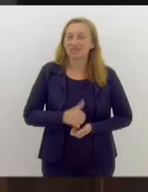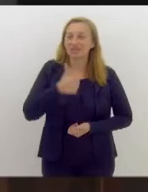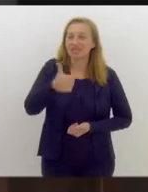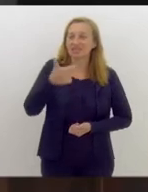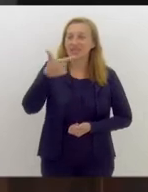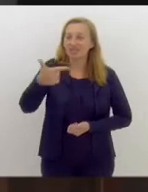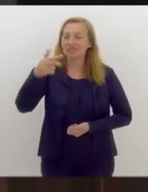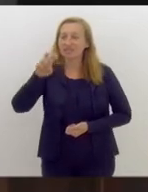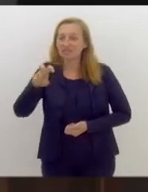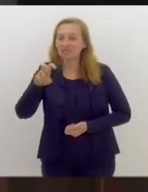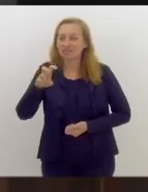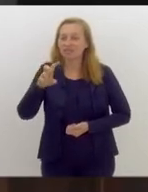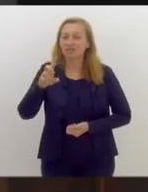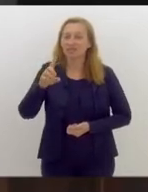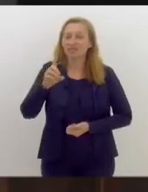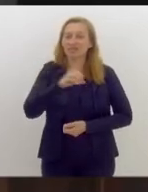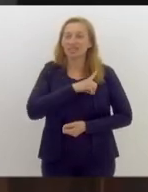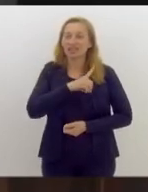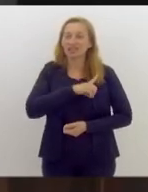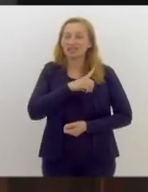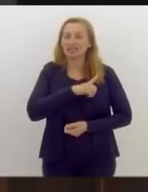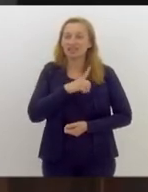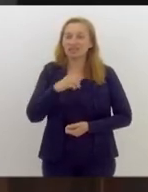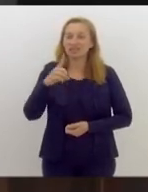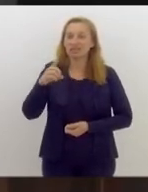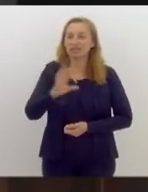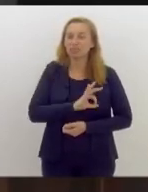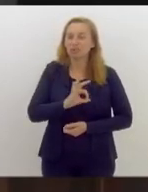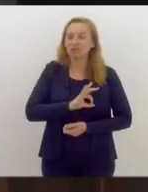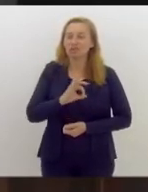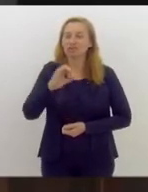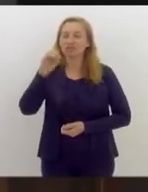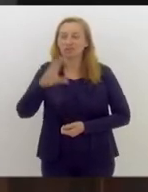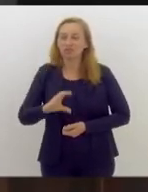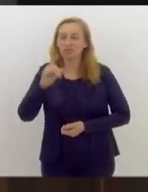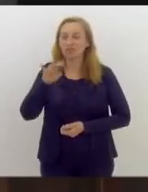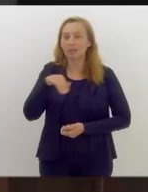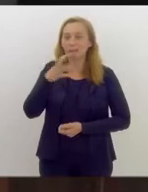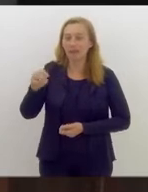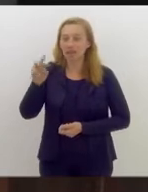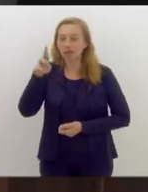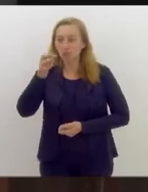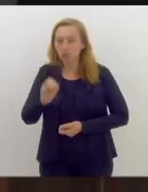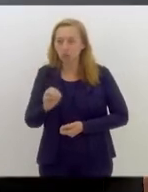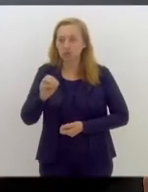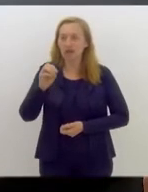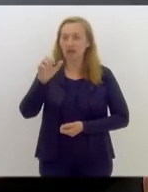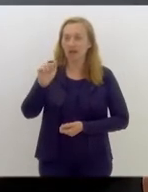125 Delegacia de Polícia Civil de São Pedro da Aldeia, o doutor Milton Siqueira.